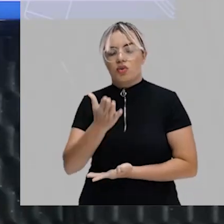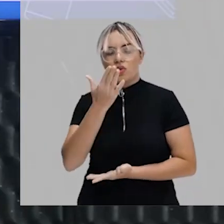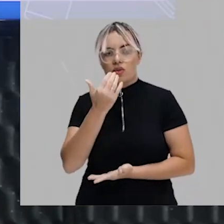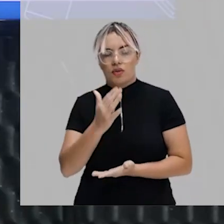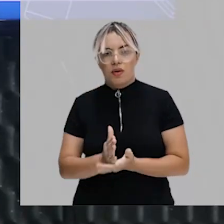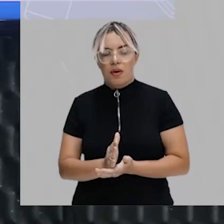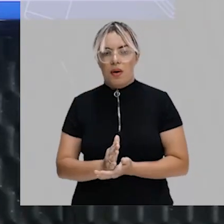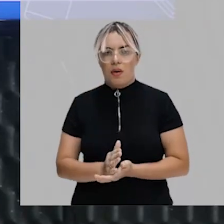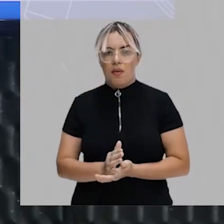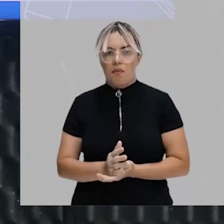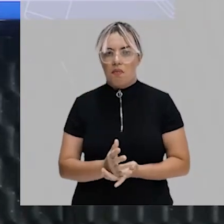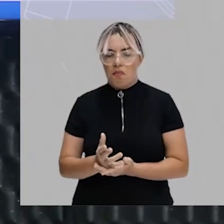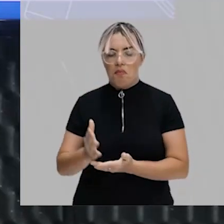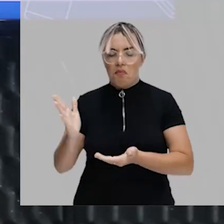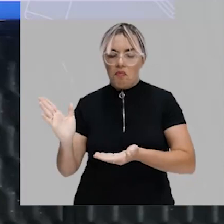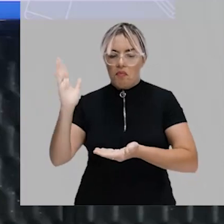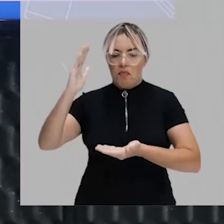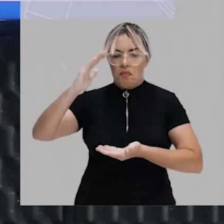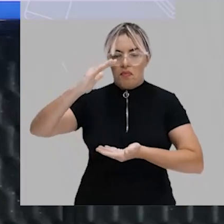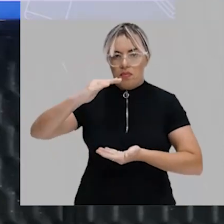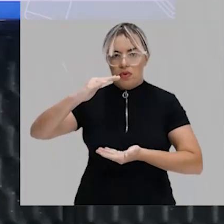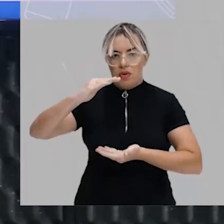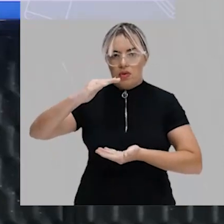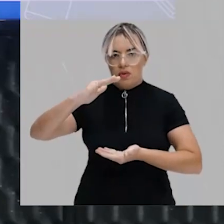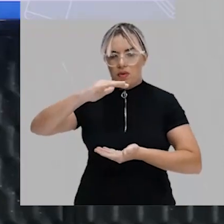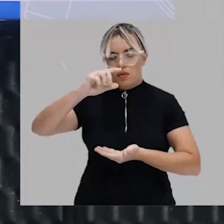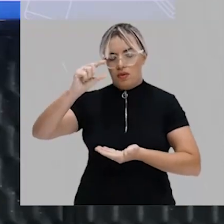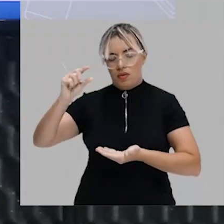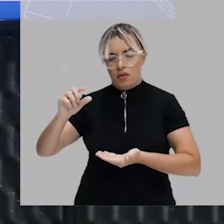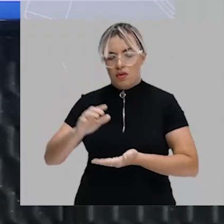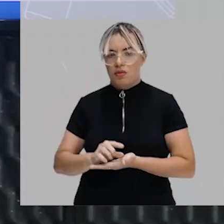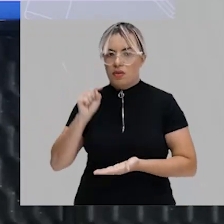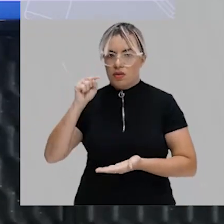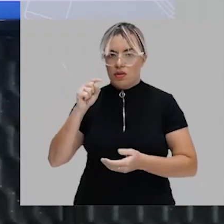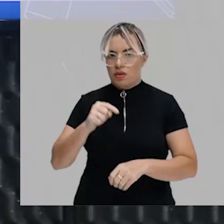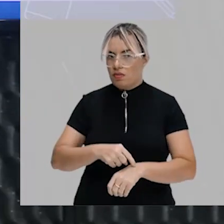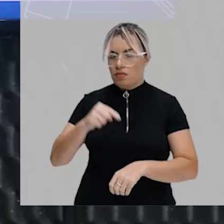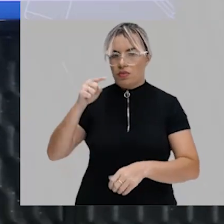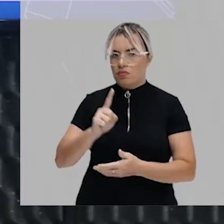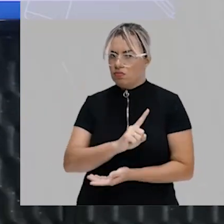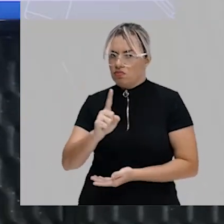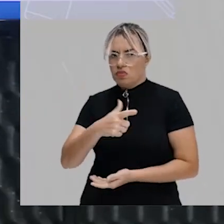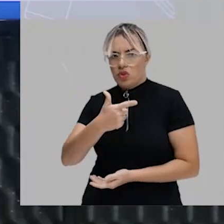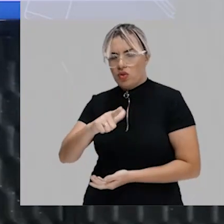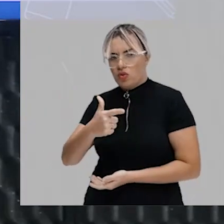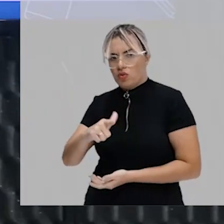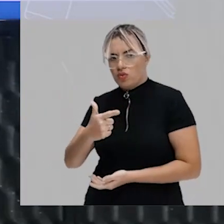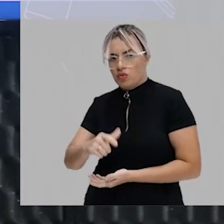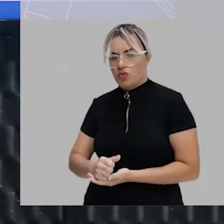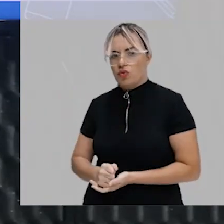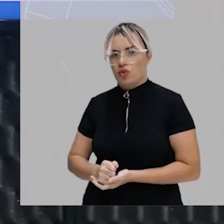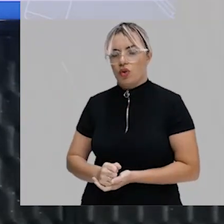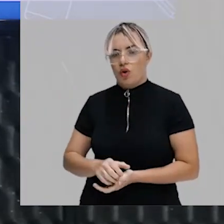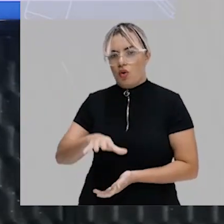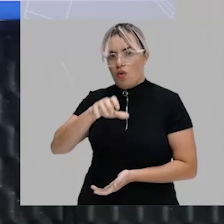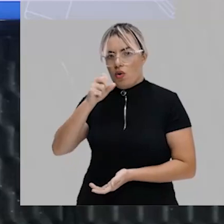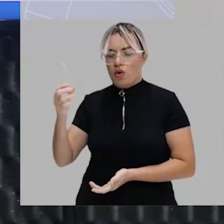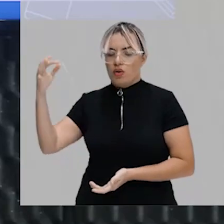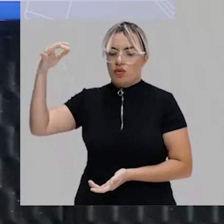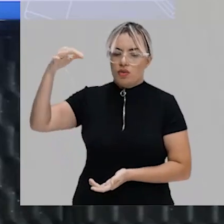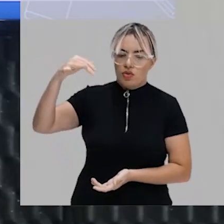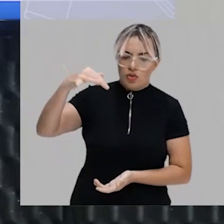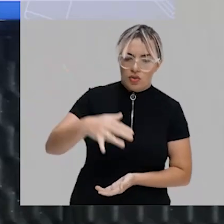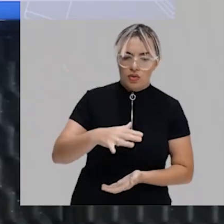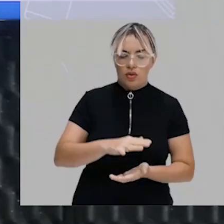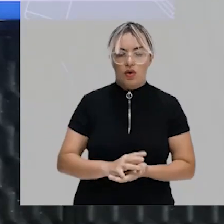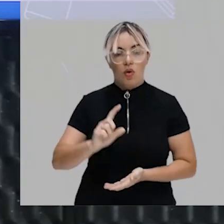certo? Naquela situação não estava ocorrendo a entrada de oxigênio. Vou dar uma outra situação aqui para